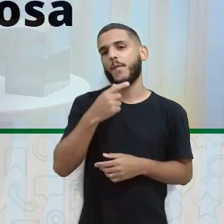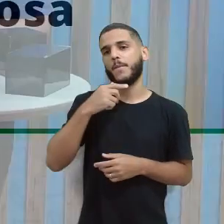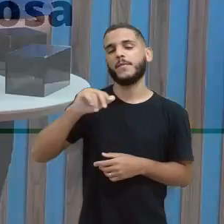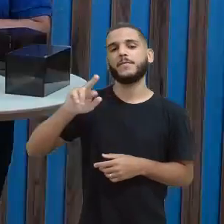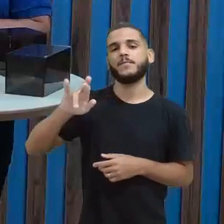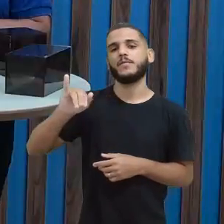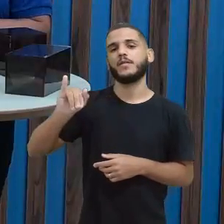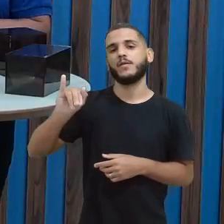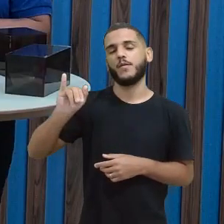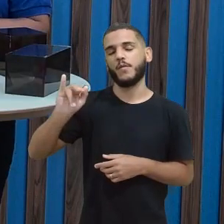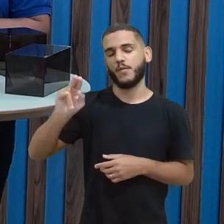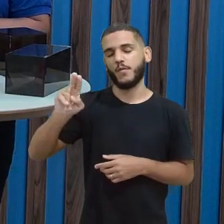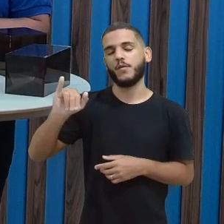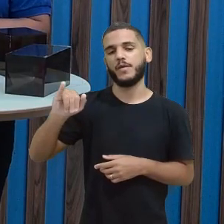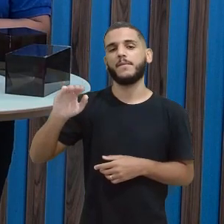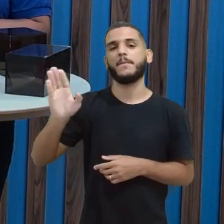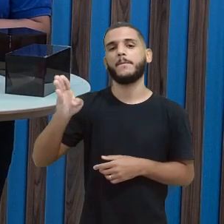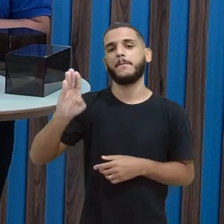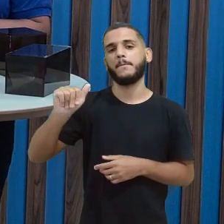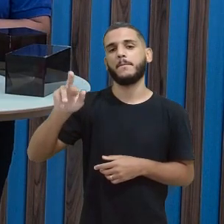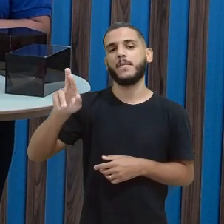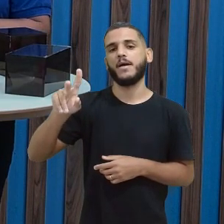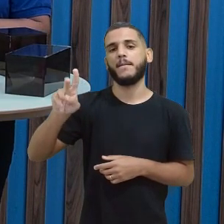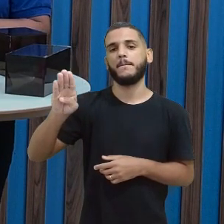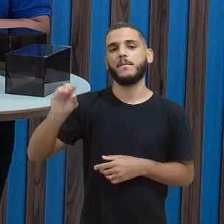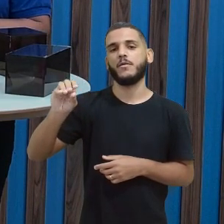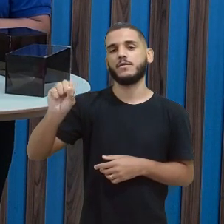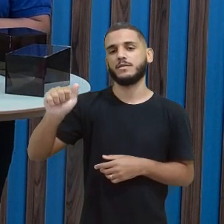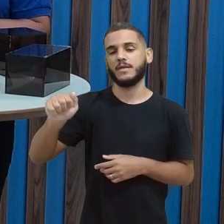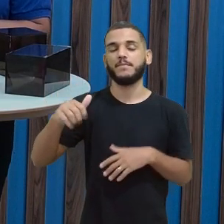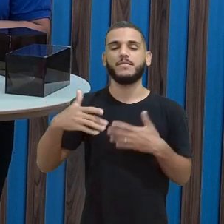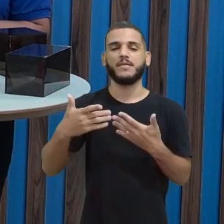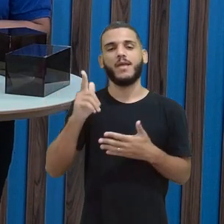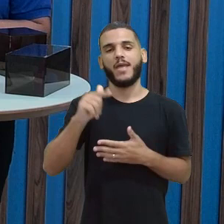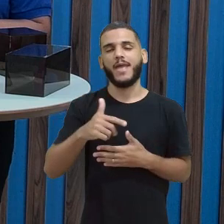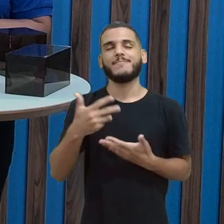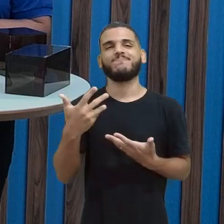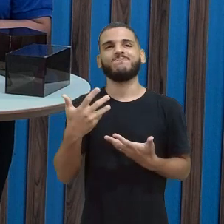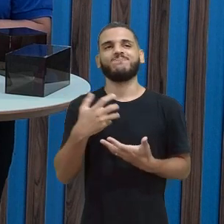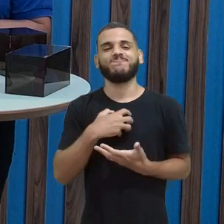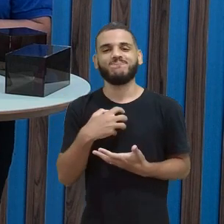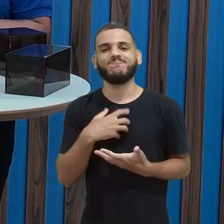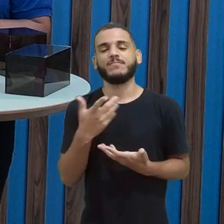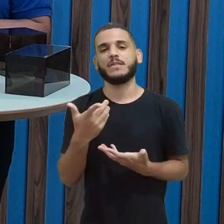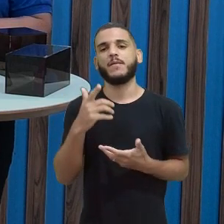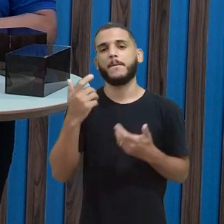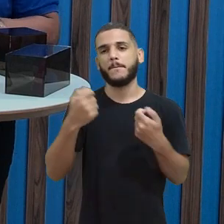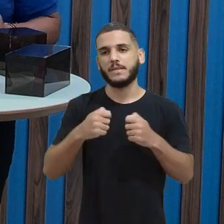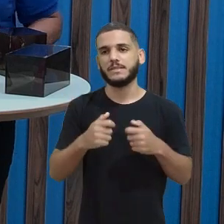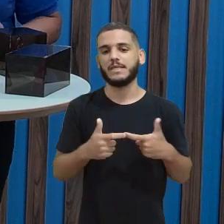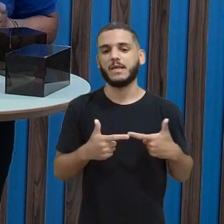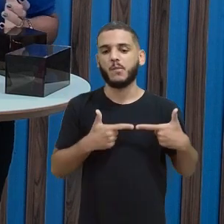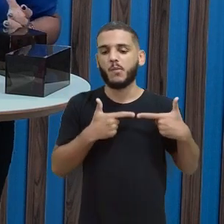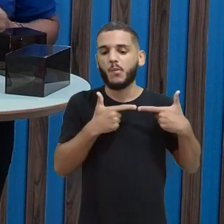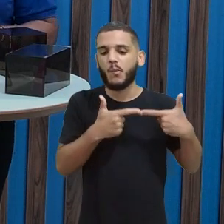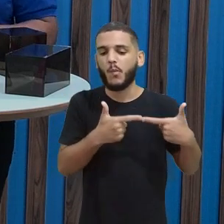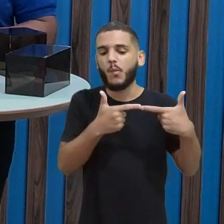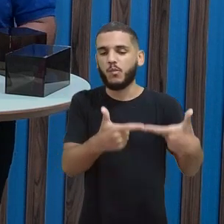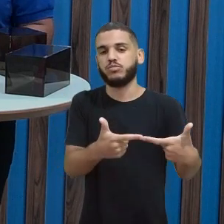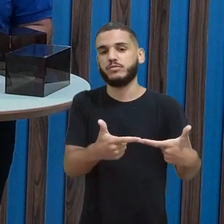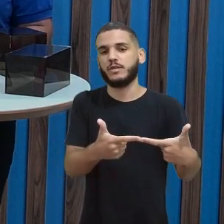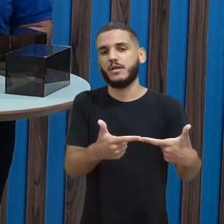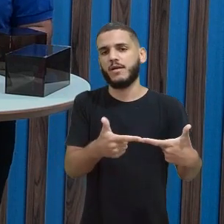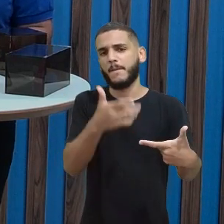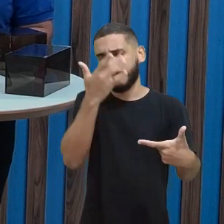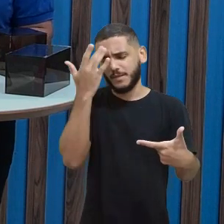Barbosa. Muito forte, né? Então, luta. É vergonhoso quem não